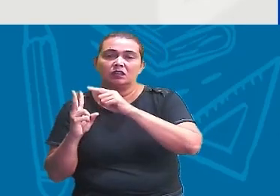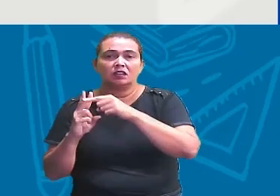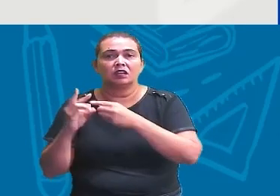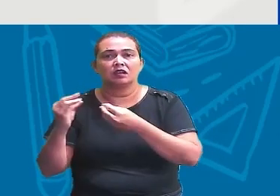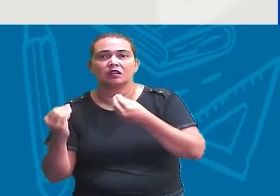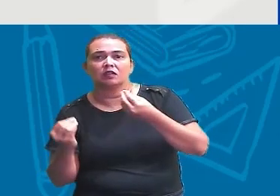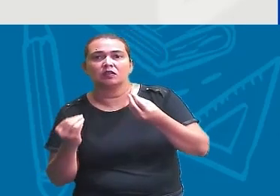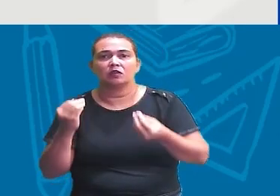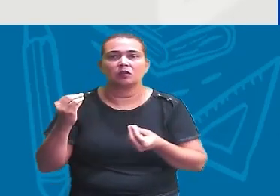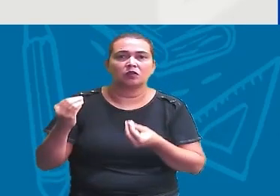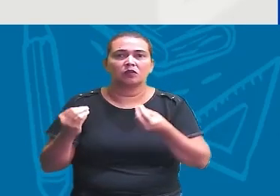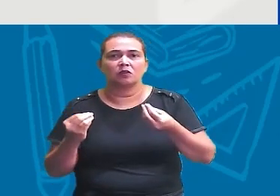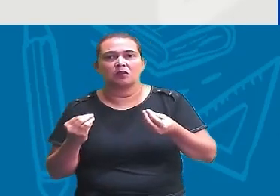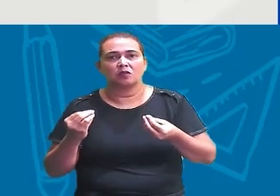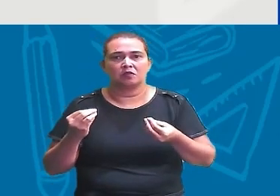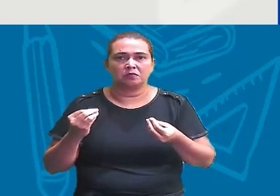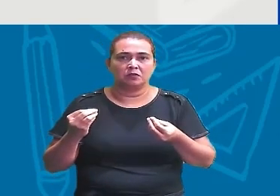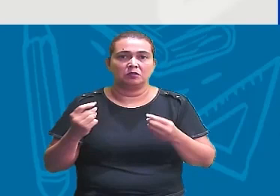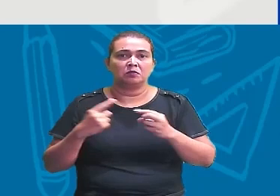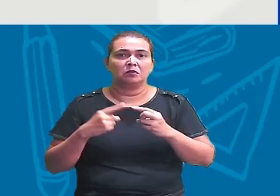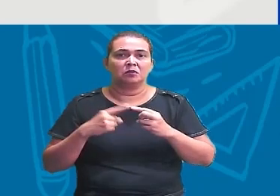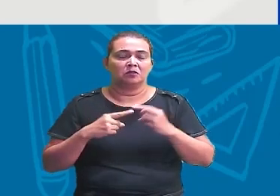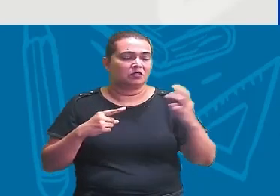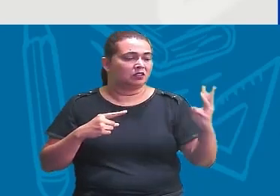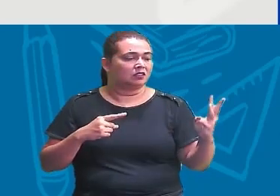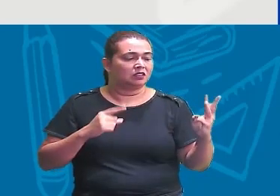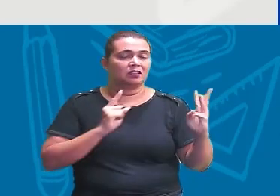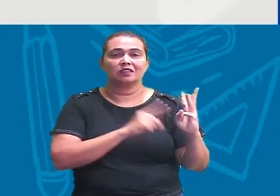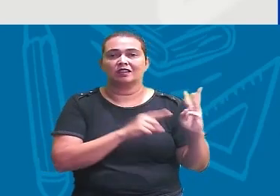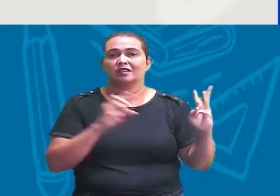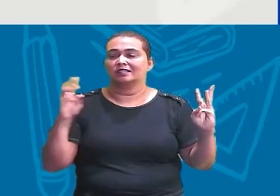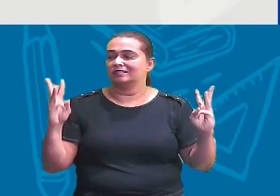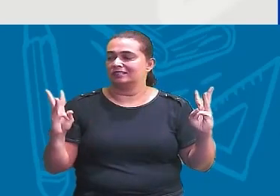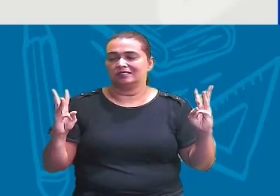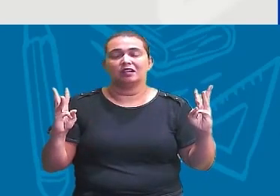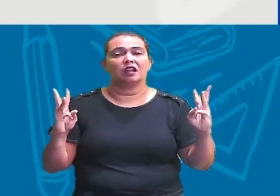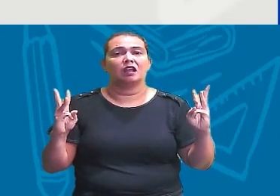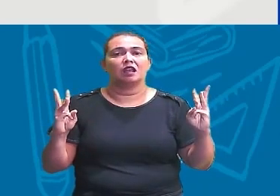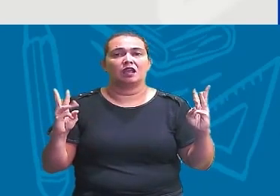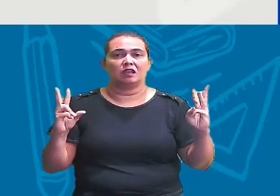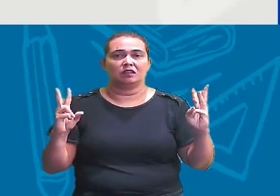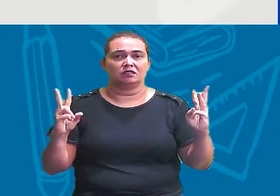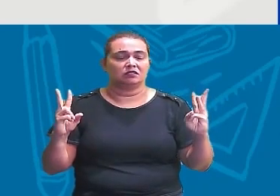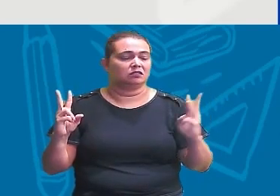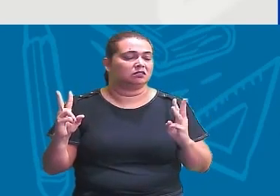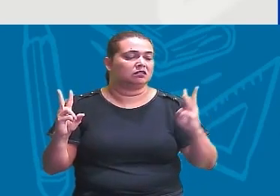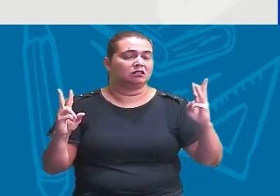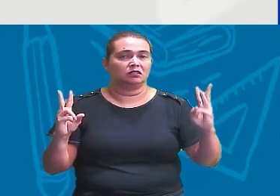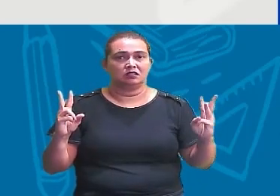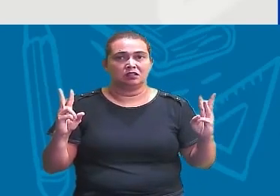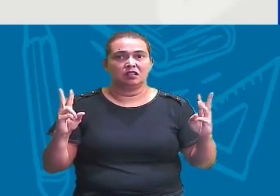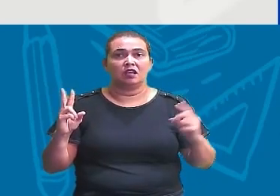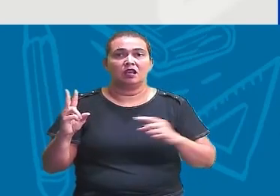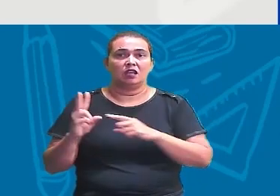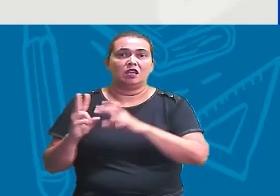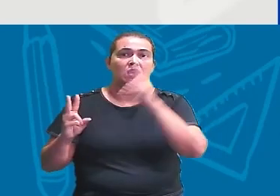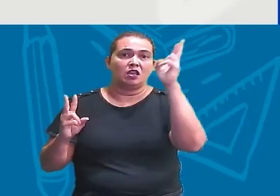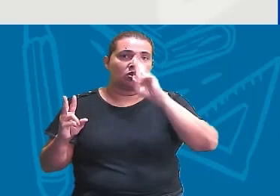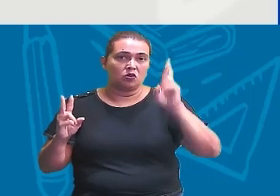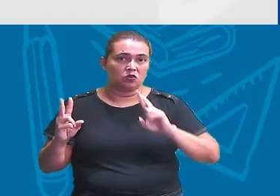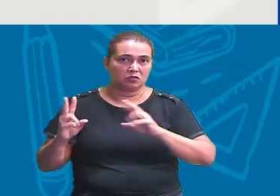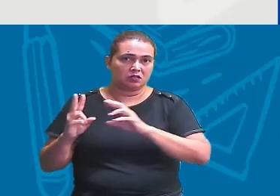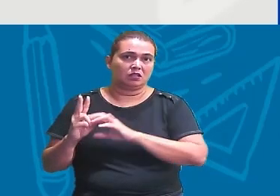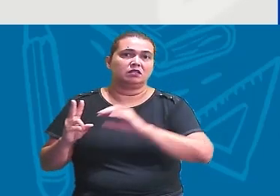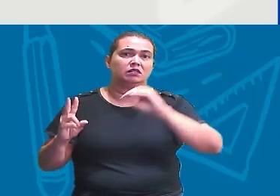defasada, né, em relação à Tríplice Aliança. Mas nesse momento, com a saída da Rússia, entra na guerra outro